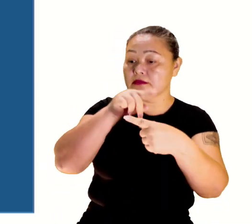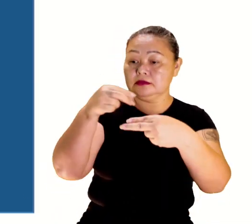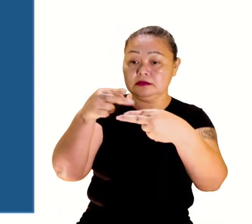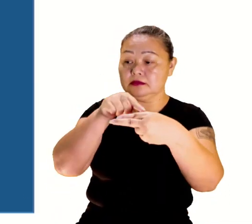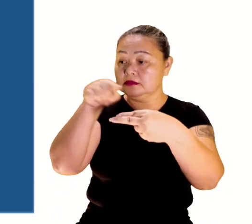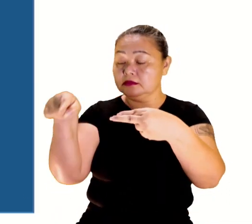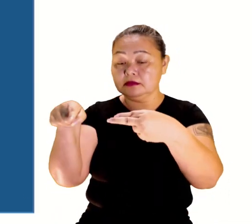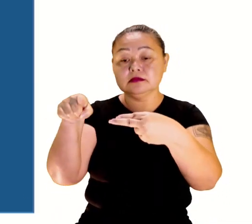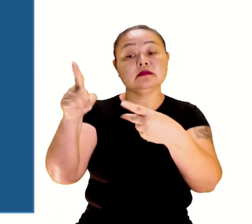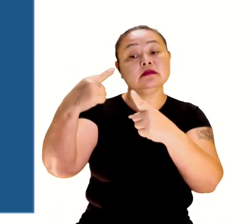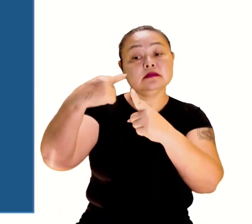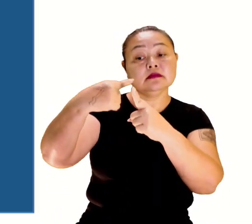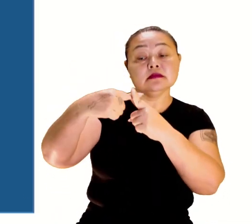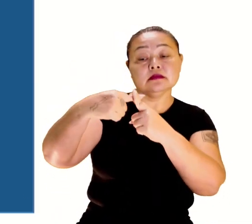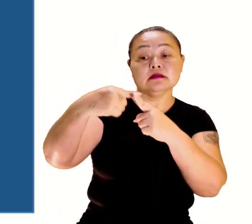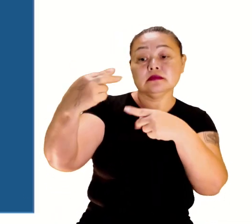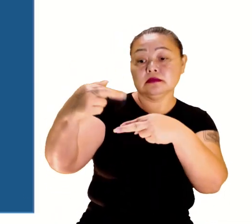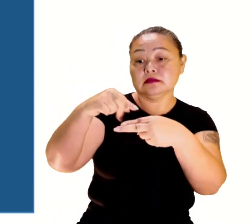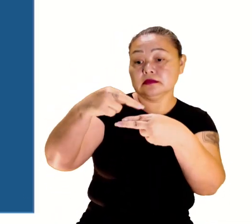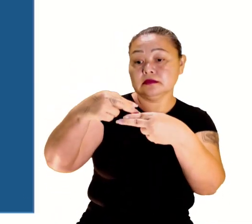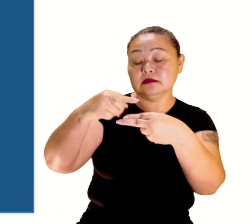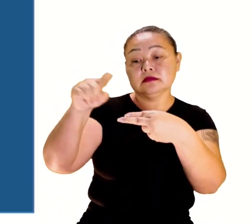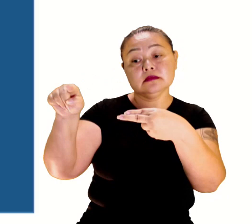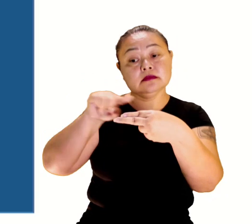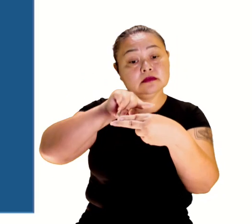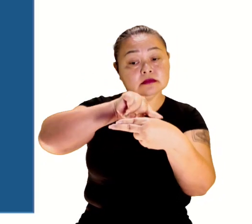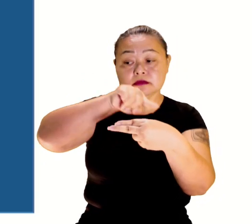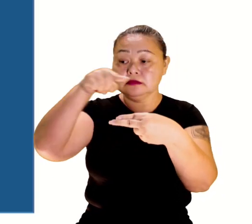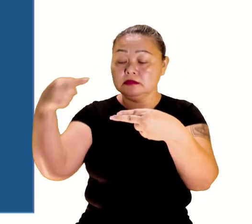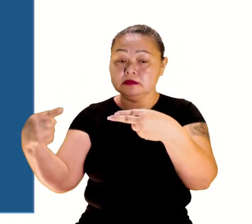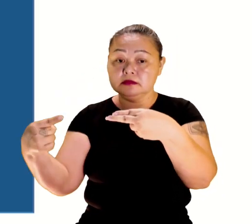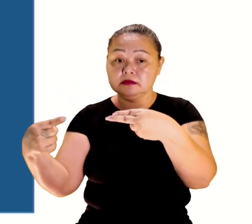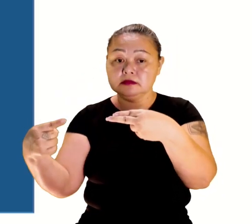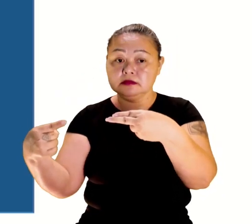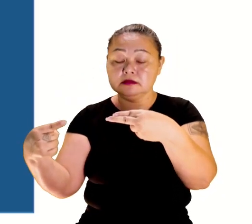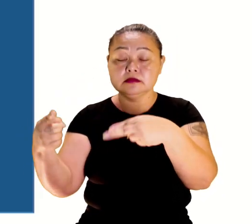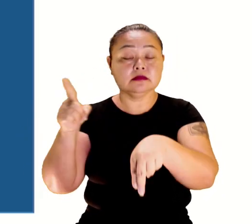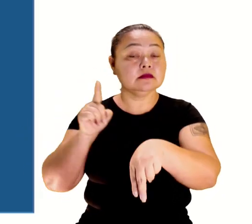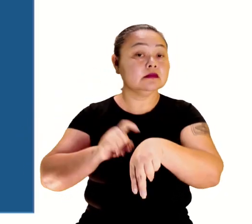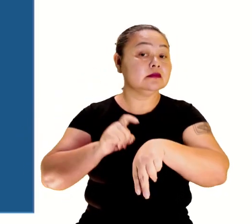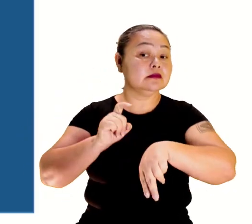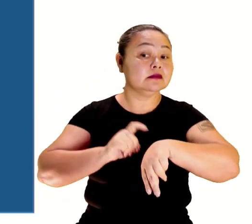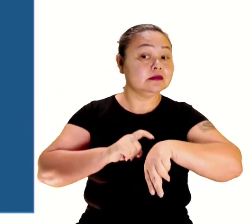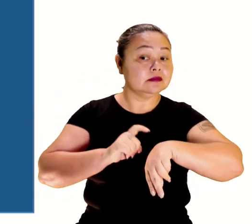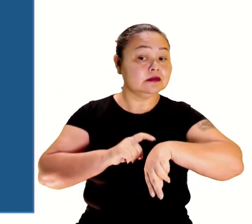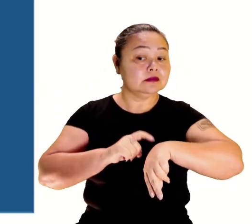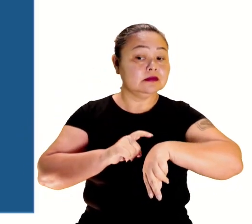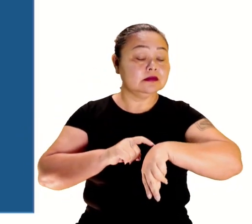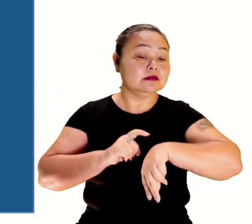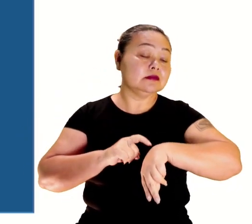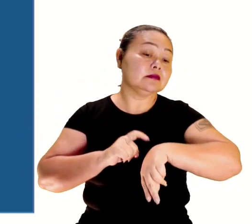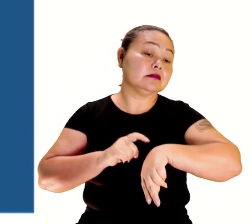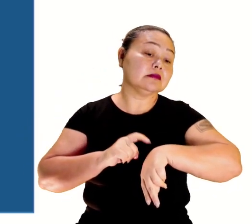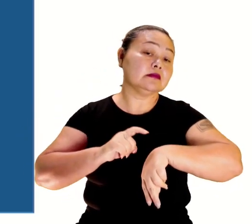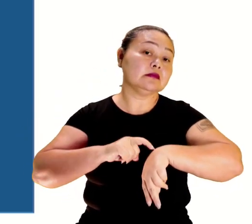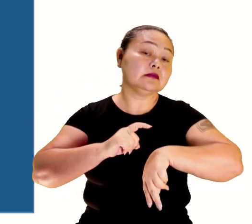sinal de igual, o que a gente deve fazer, gente? Com certeza, vamos lá, tempo!